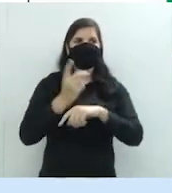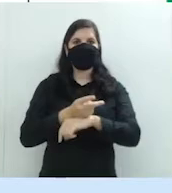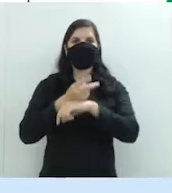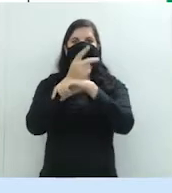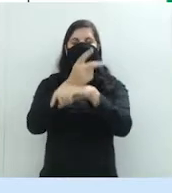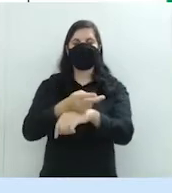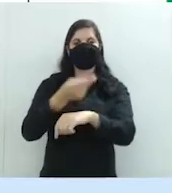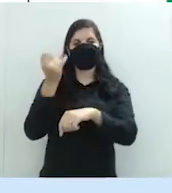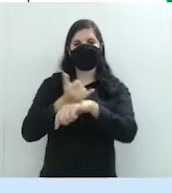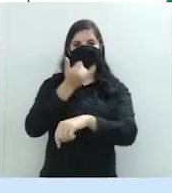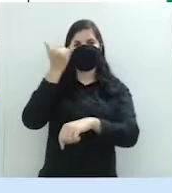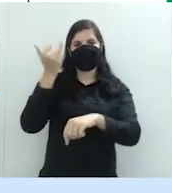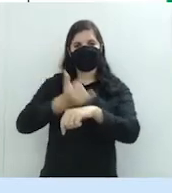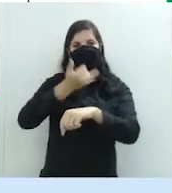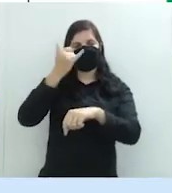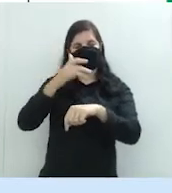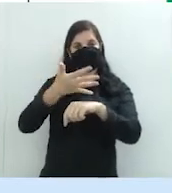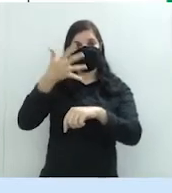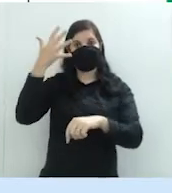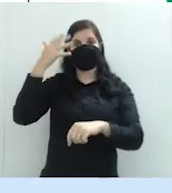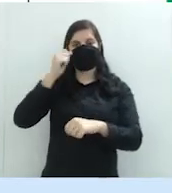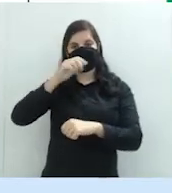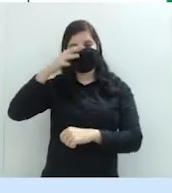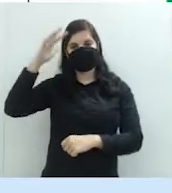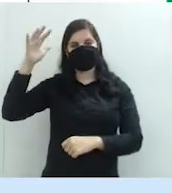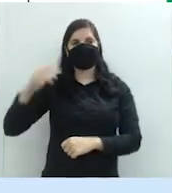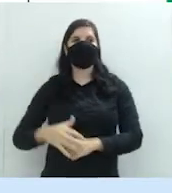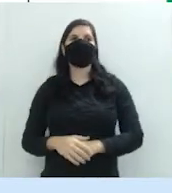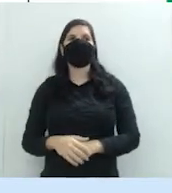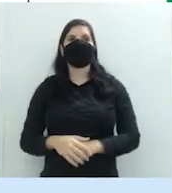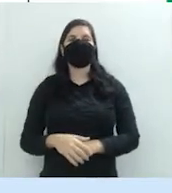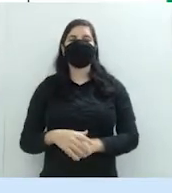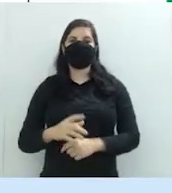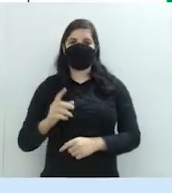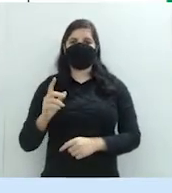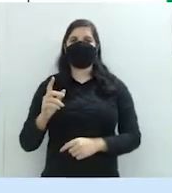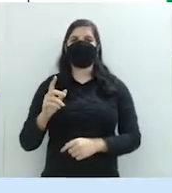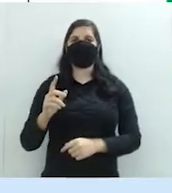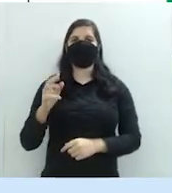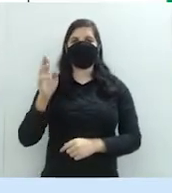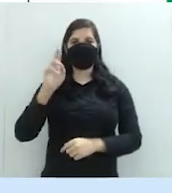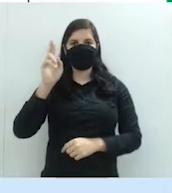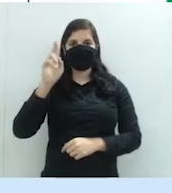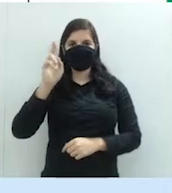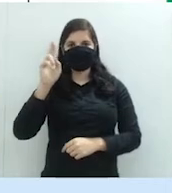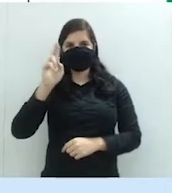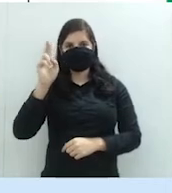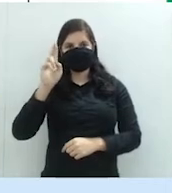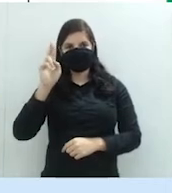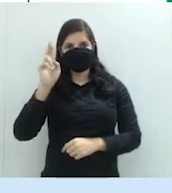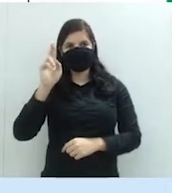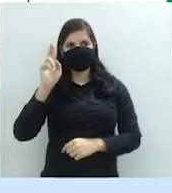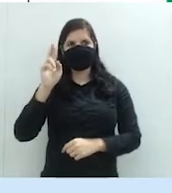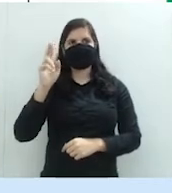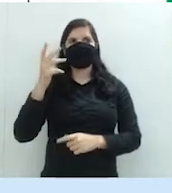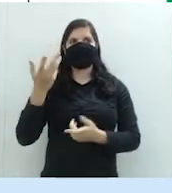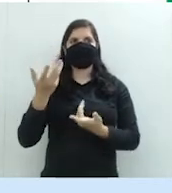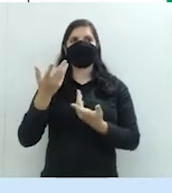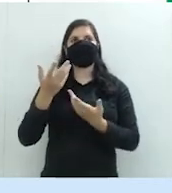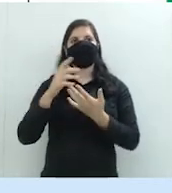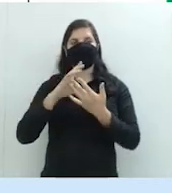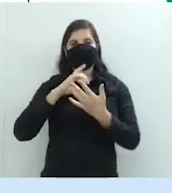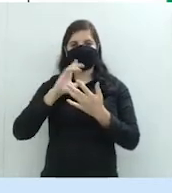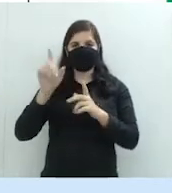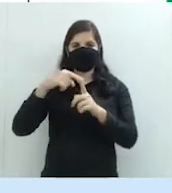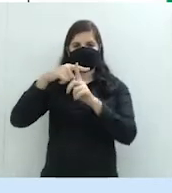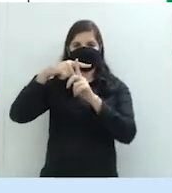Busca por metais preciosos. Aí vem as questões religiosas.